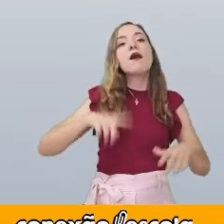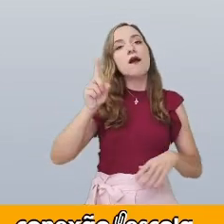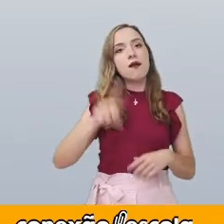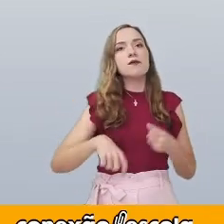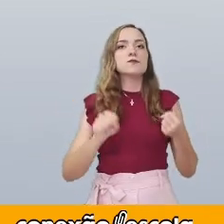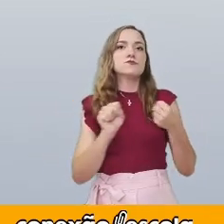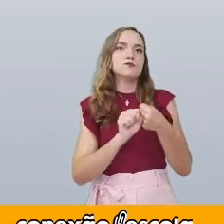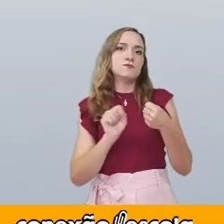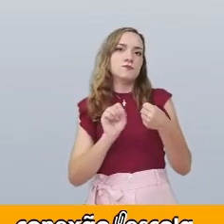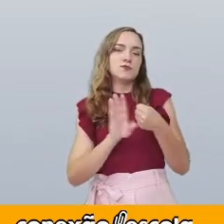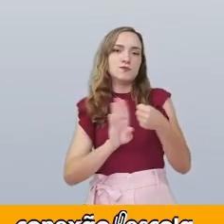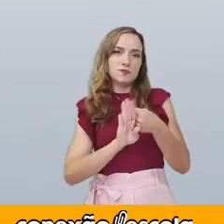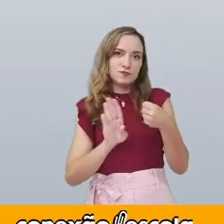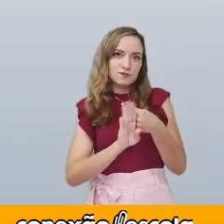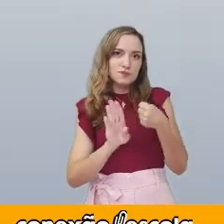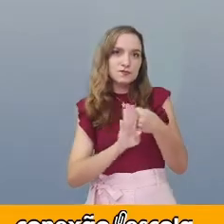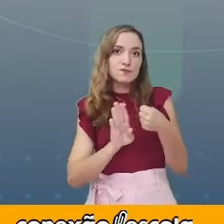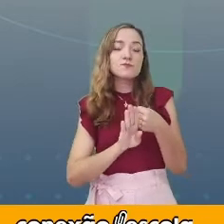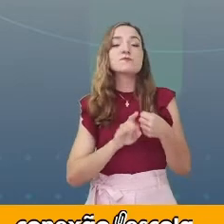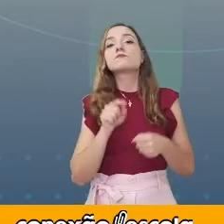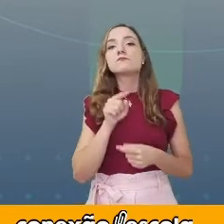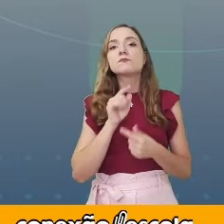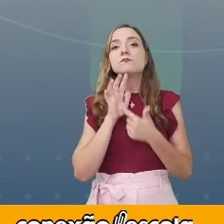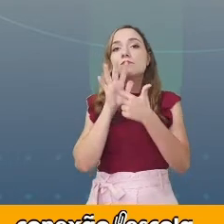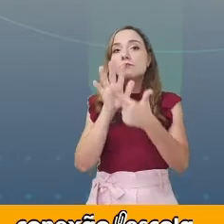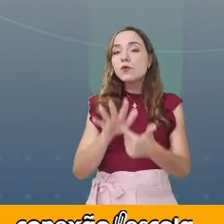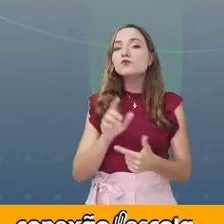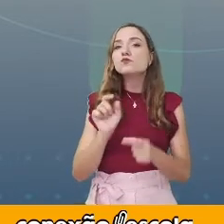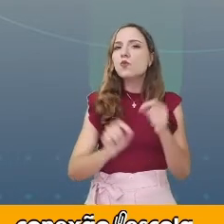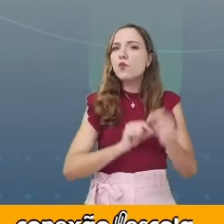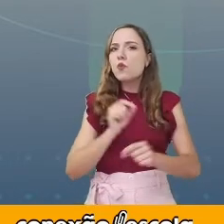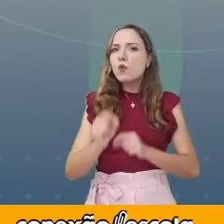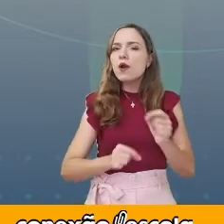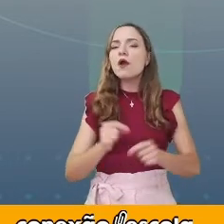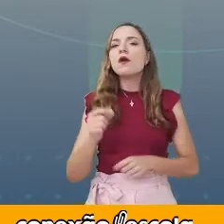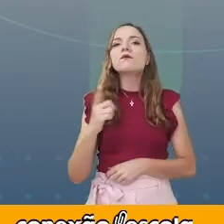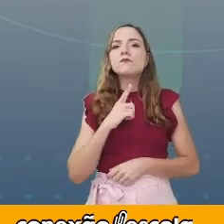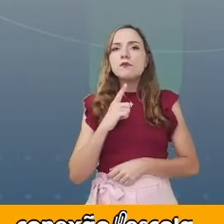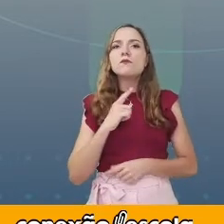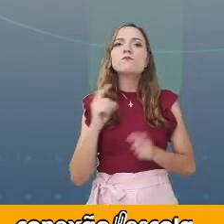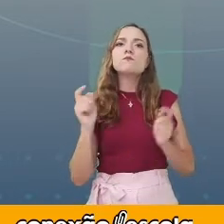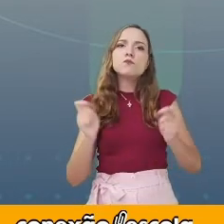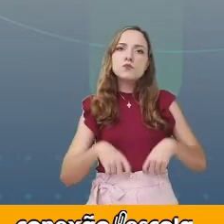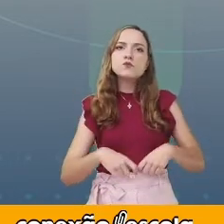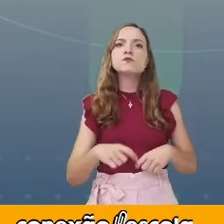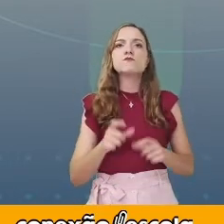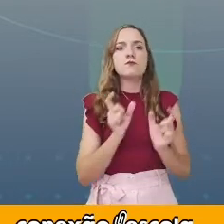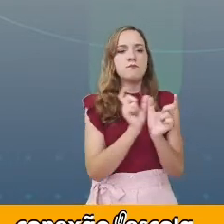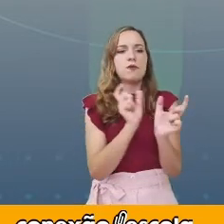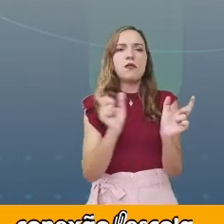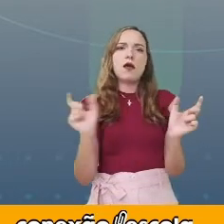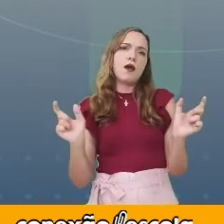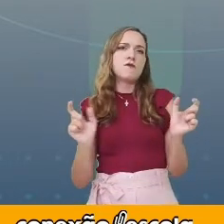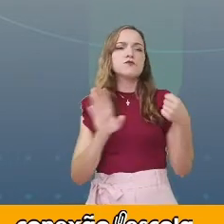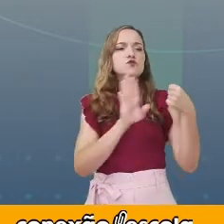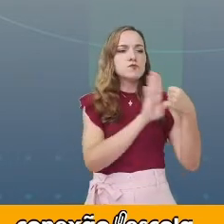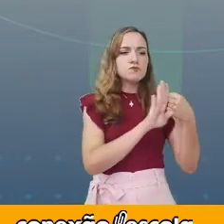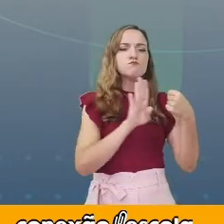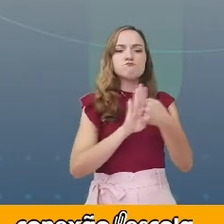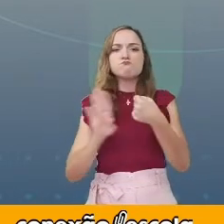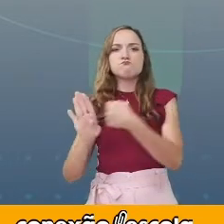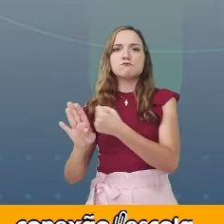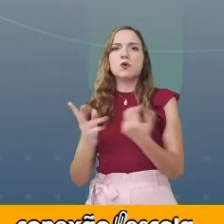substantivos. Então, ele está trazendo aqui uma regularidade de palavra, de mesma